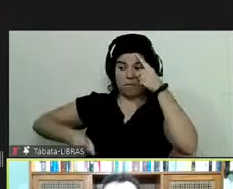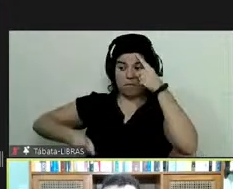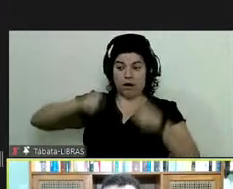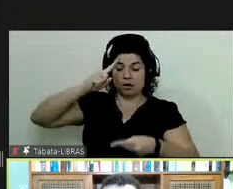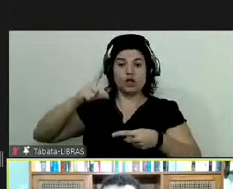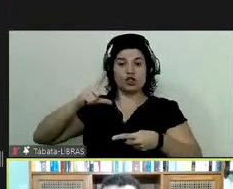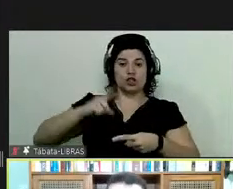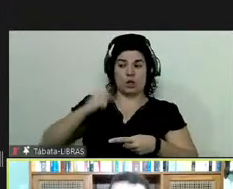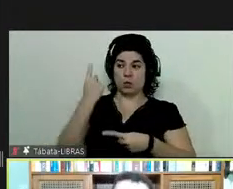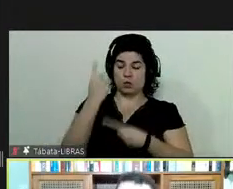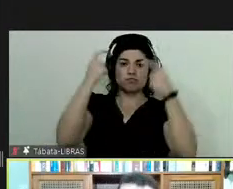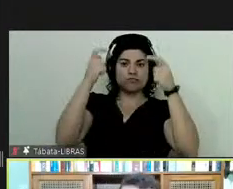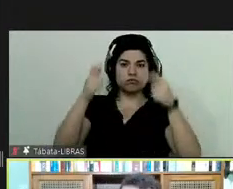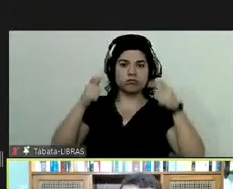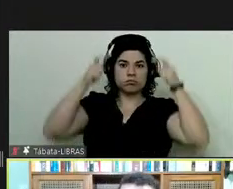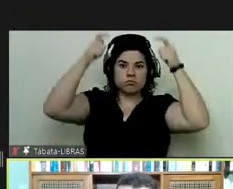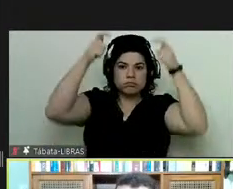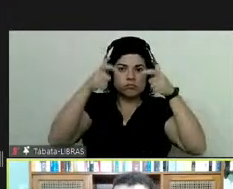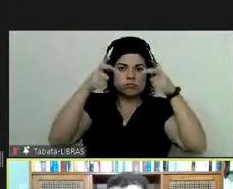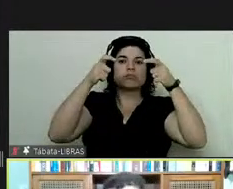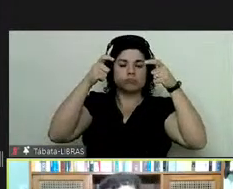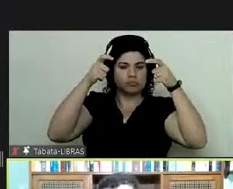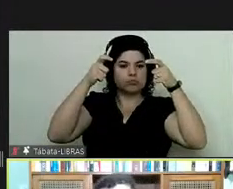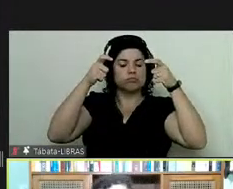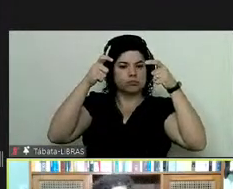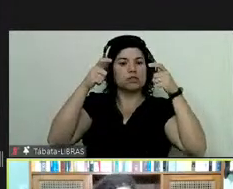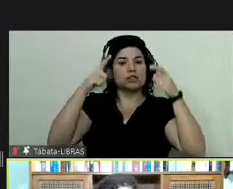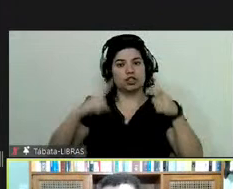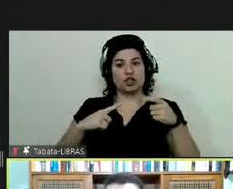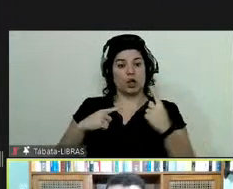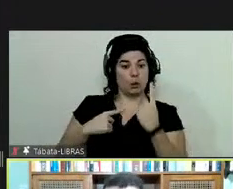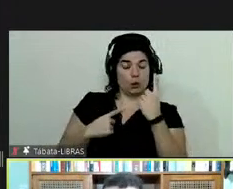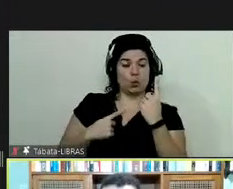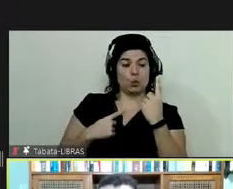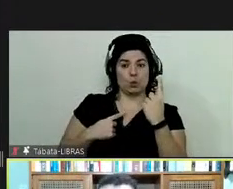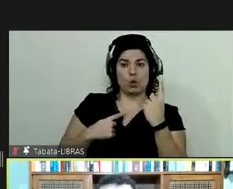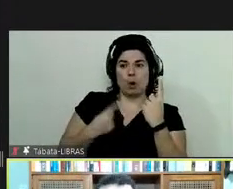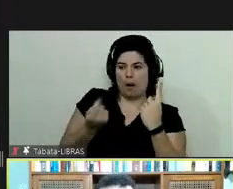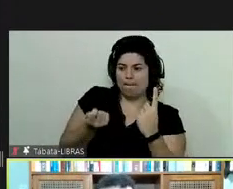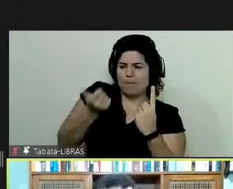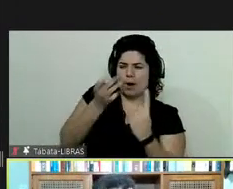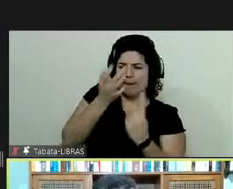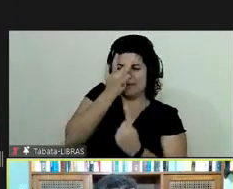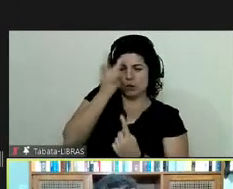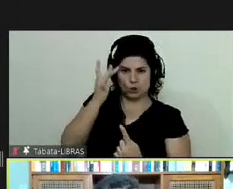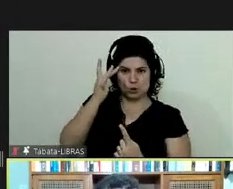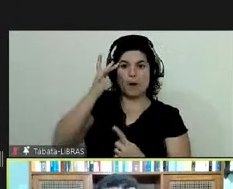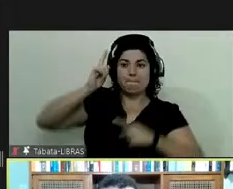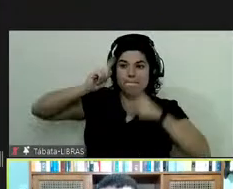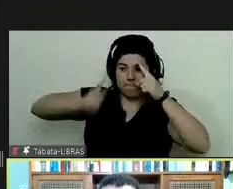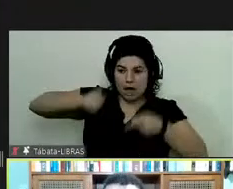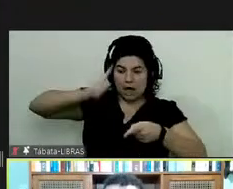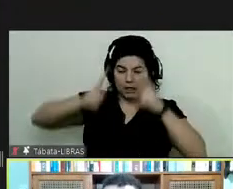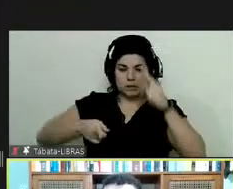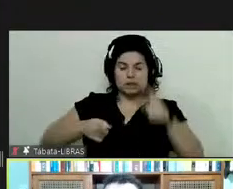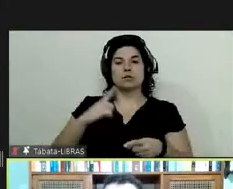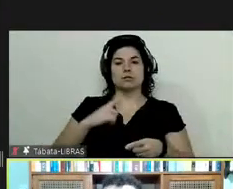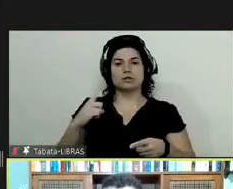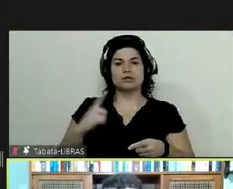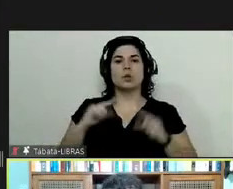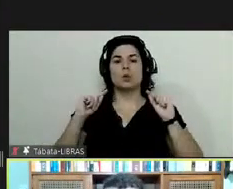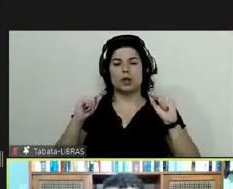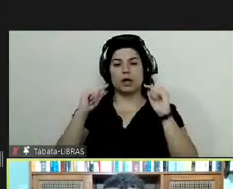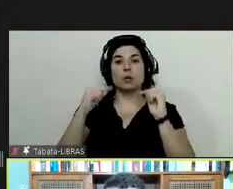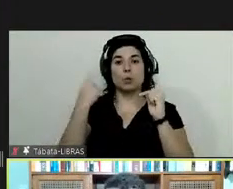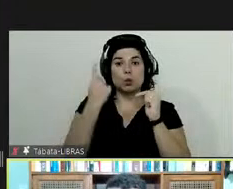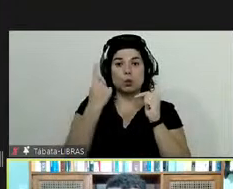de algum tipo de divindade e era reconhecido na figura no exercício de uma pessoa de poucas pessoas então que nós tínhamos eram formas estranhas